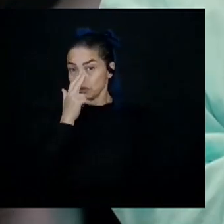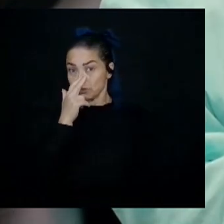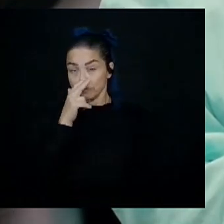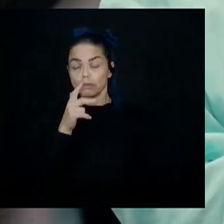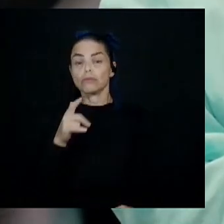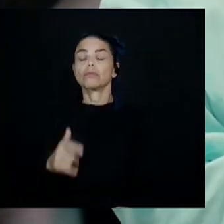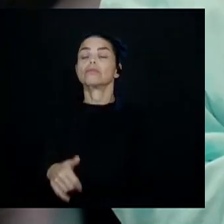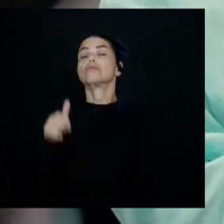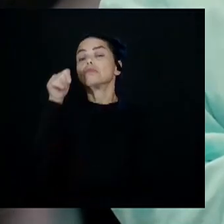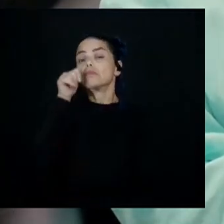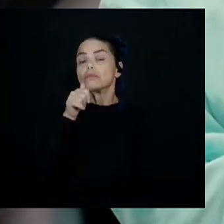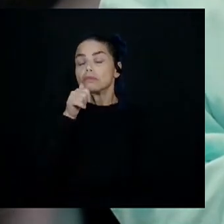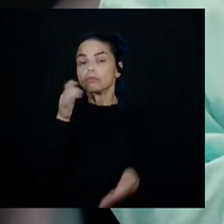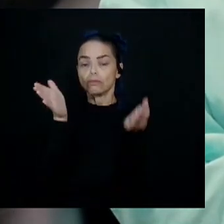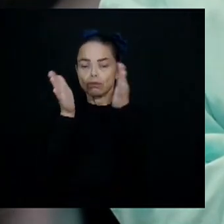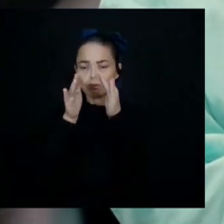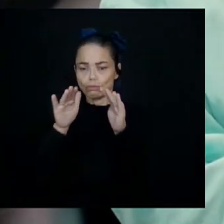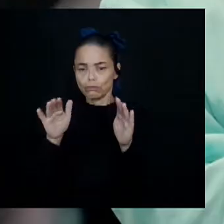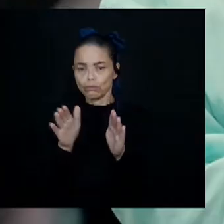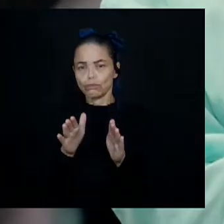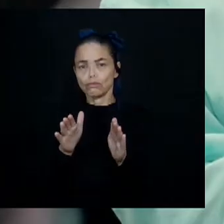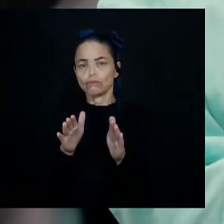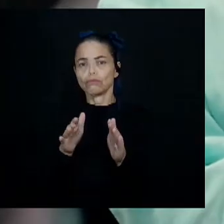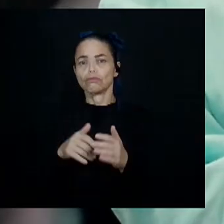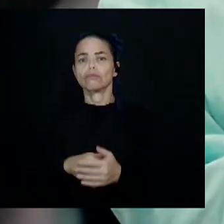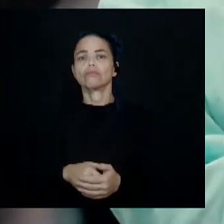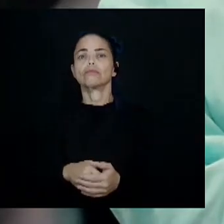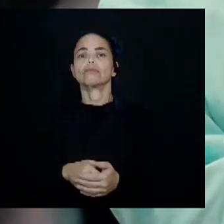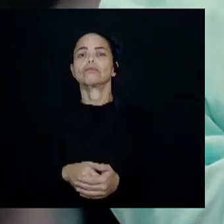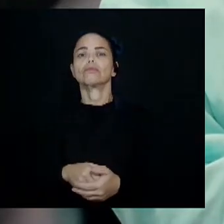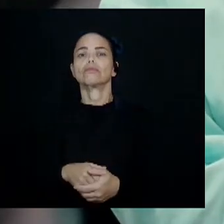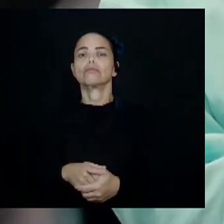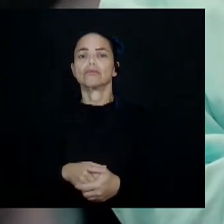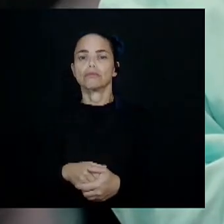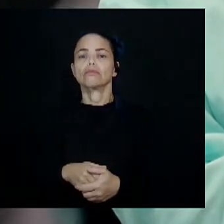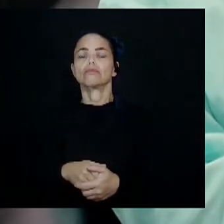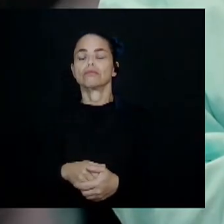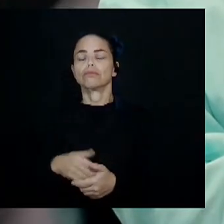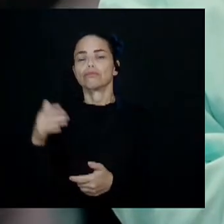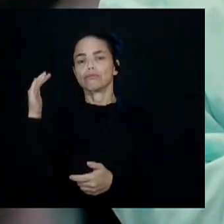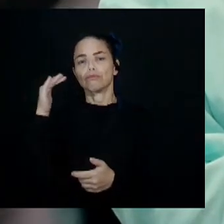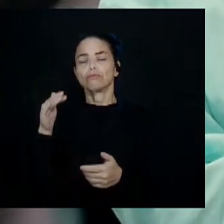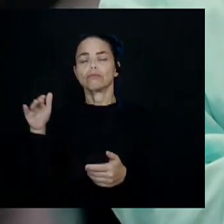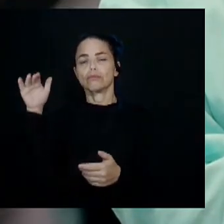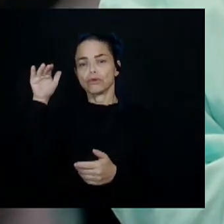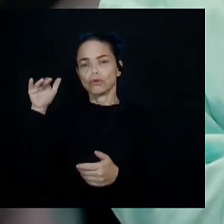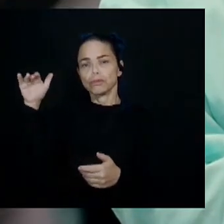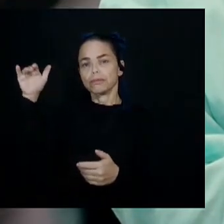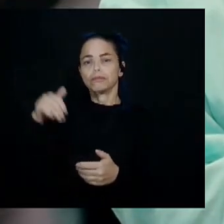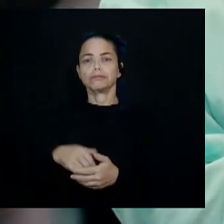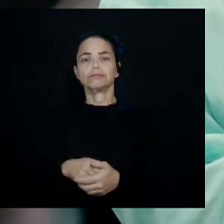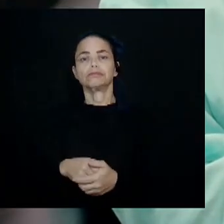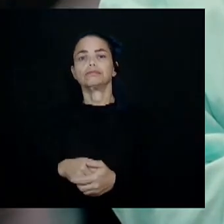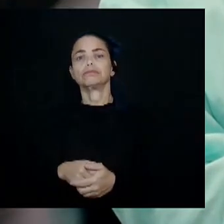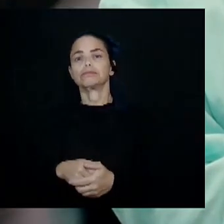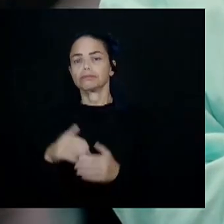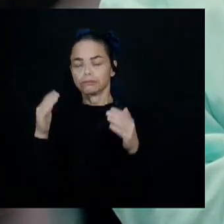já está... Sim, formada. Tá madura, né? Mas tem uma cabeça,